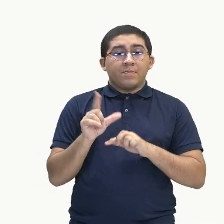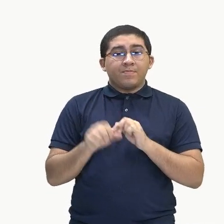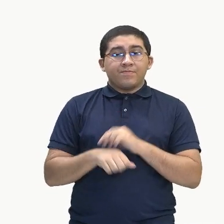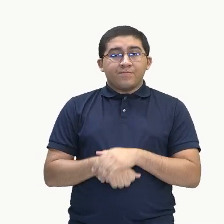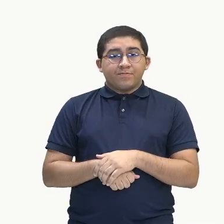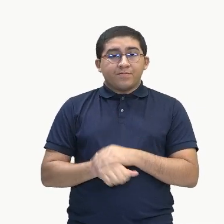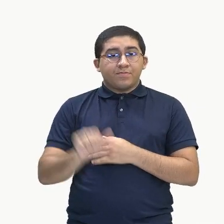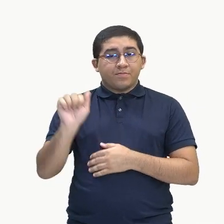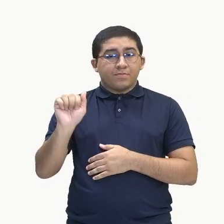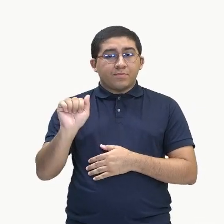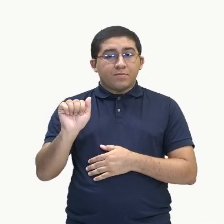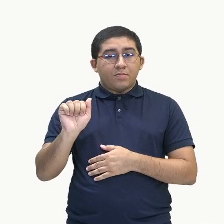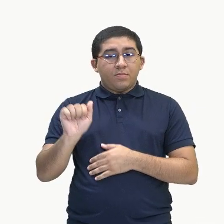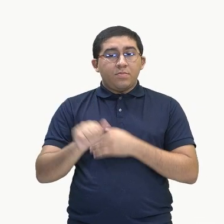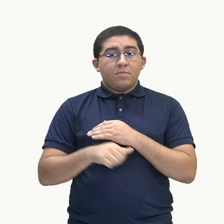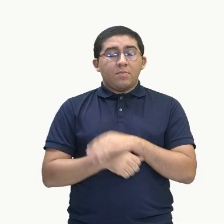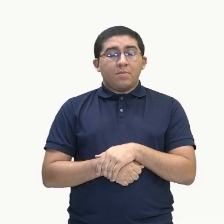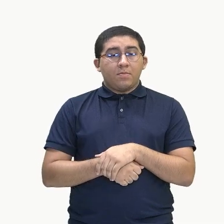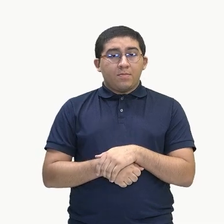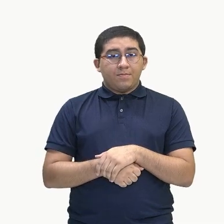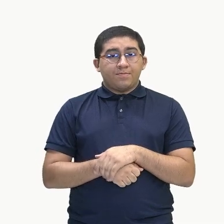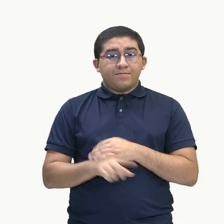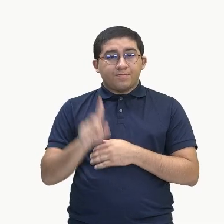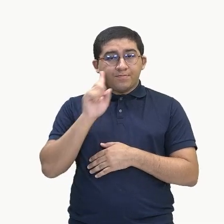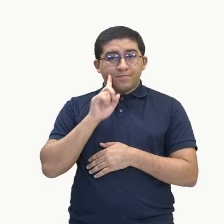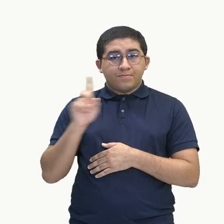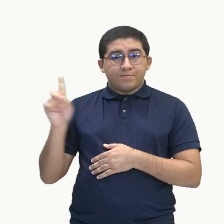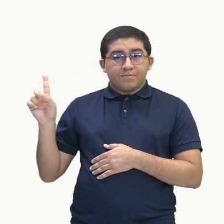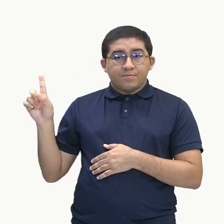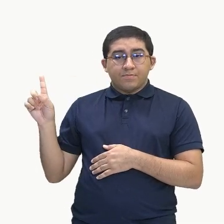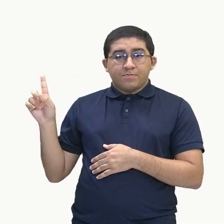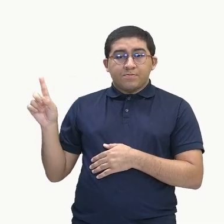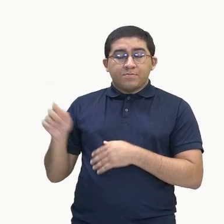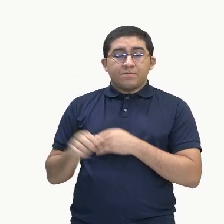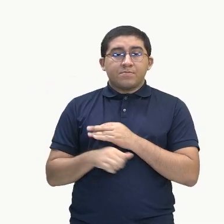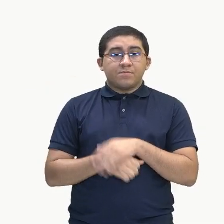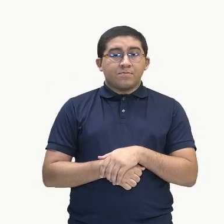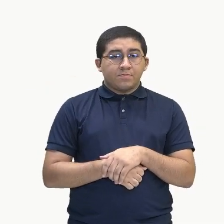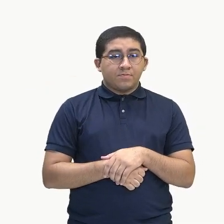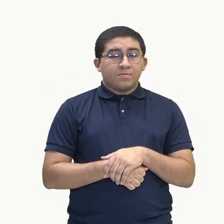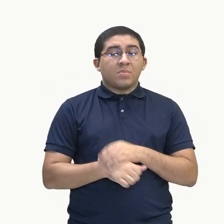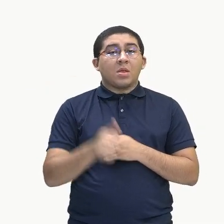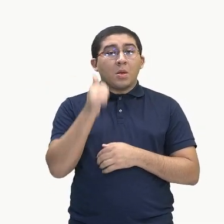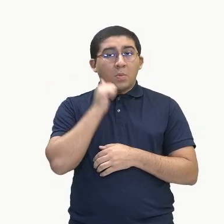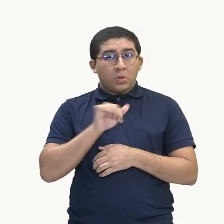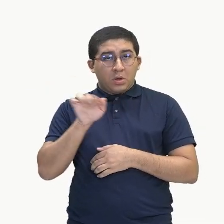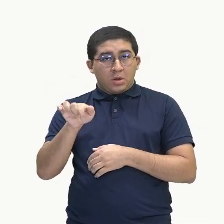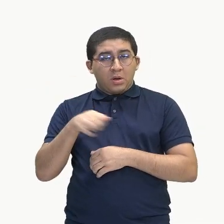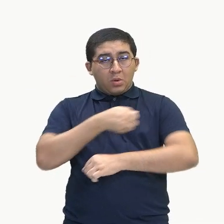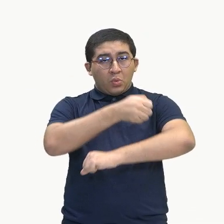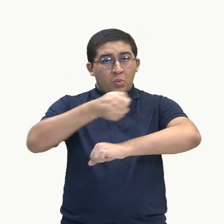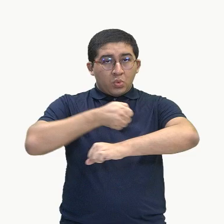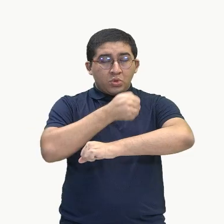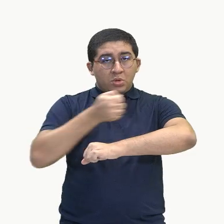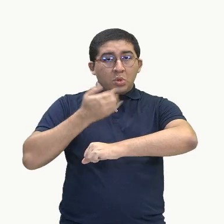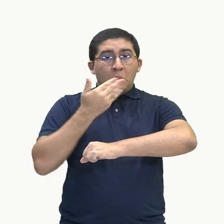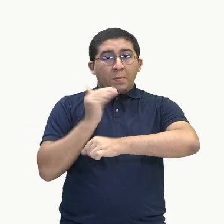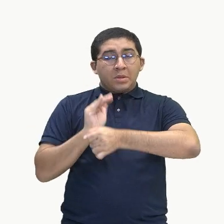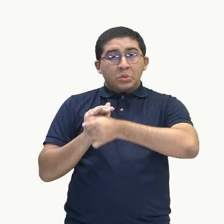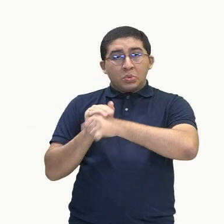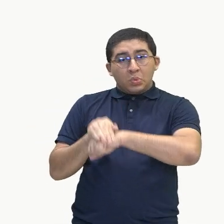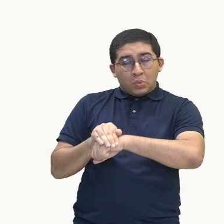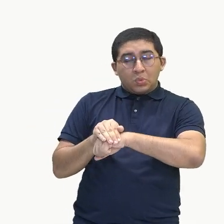She was cooking dinner when her friend arrived. Então ela estava fazendo o jantar